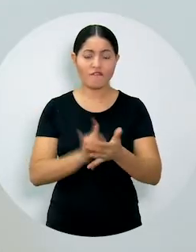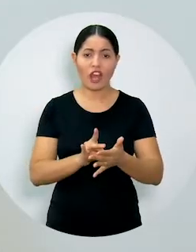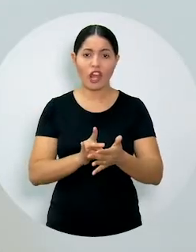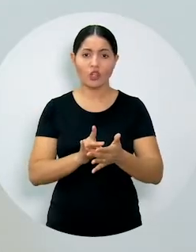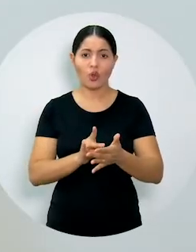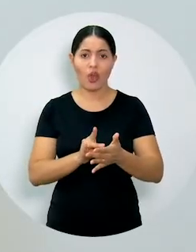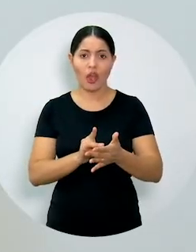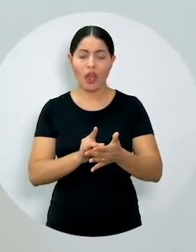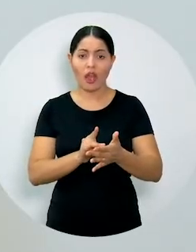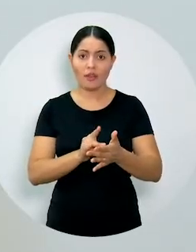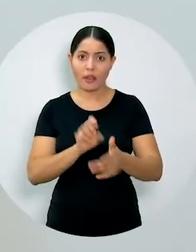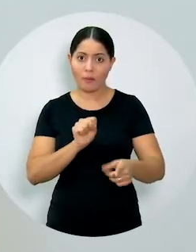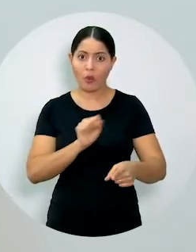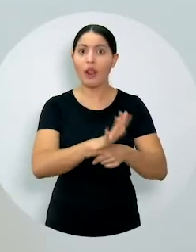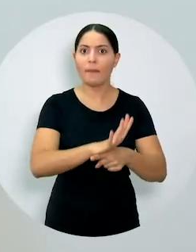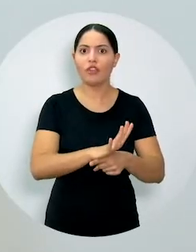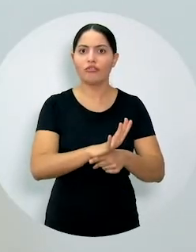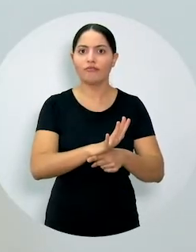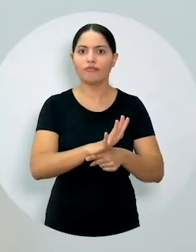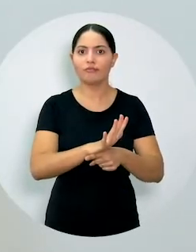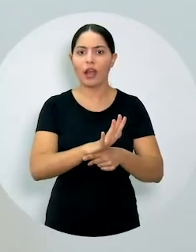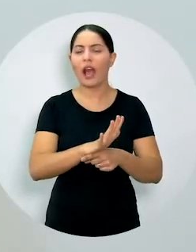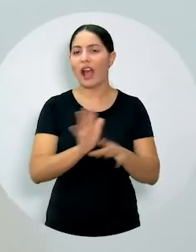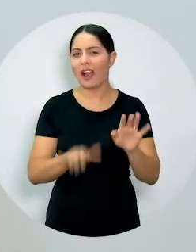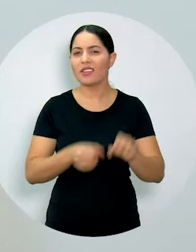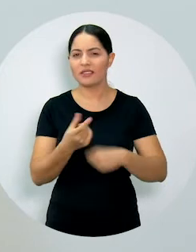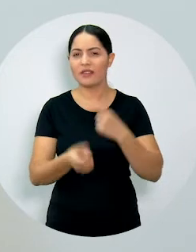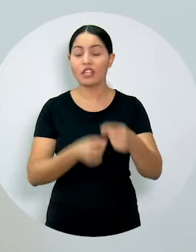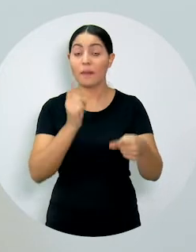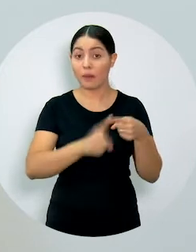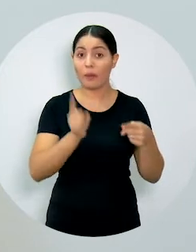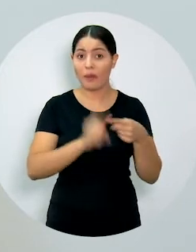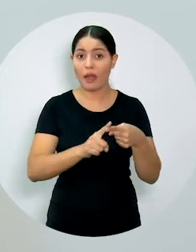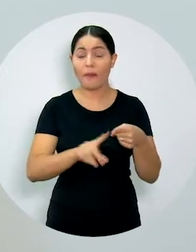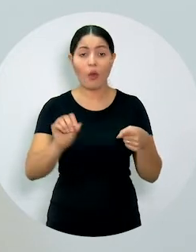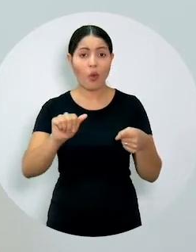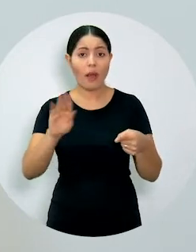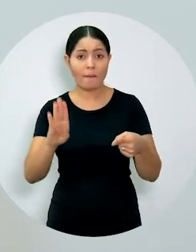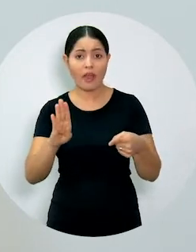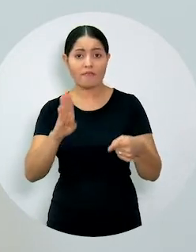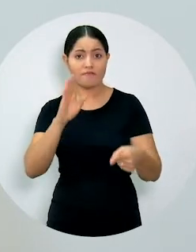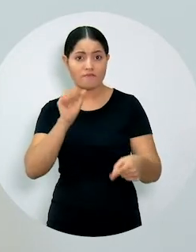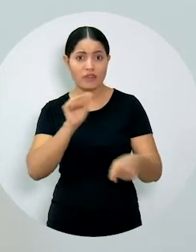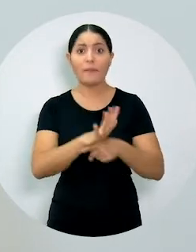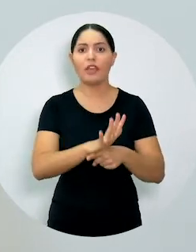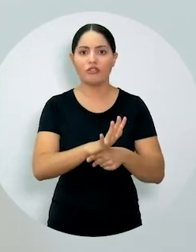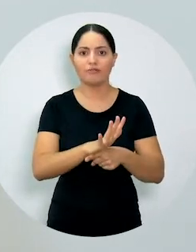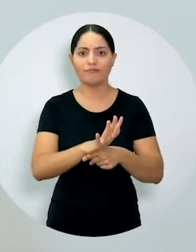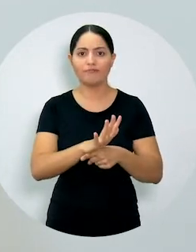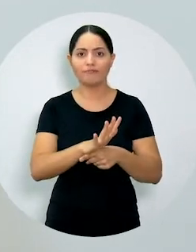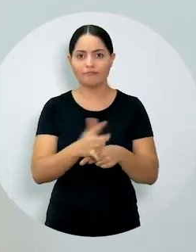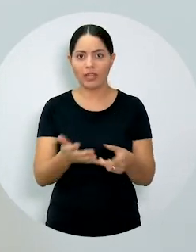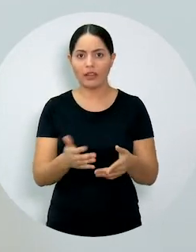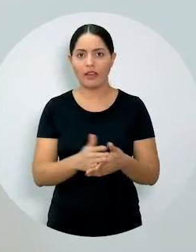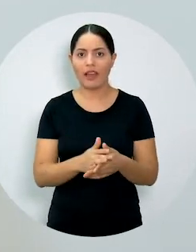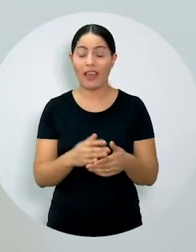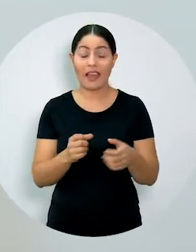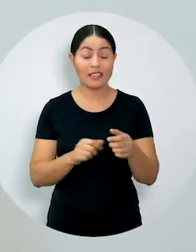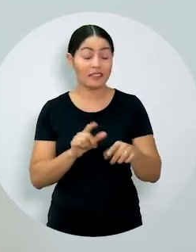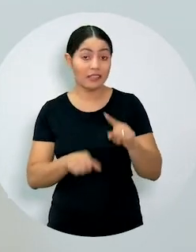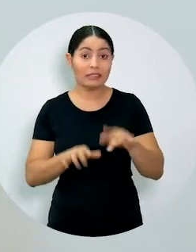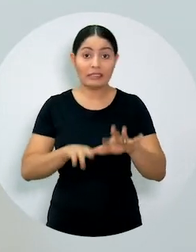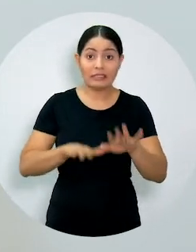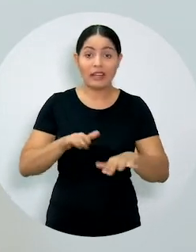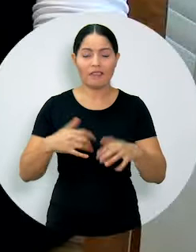também estabelecer limites ao arbítrio, né? E por isso, muitas vezes, ela é incômoda ao dono